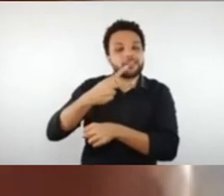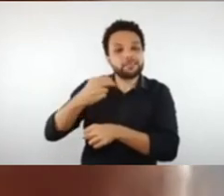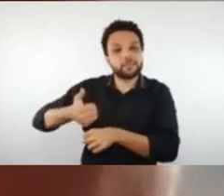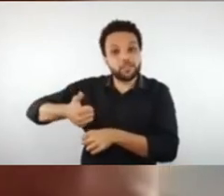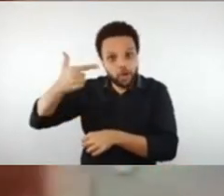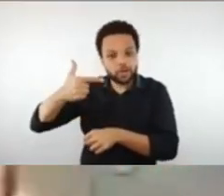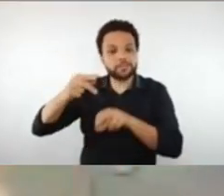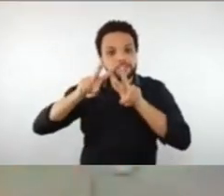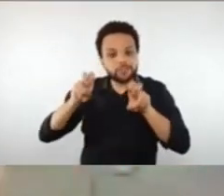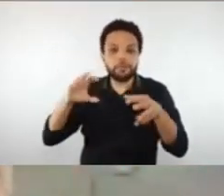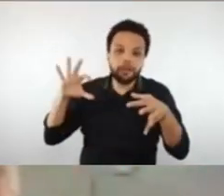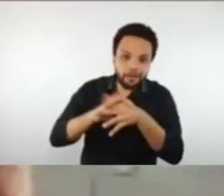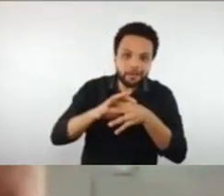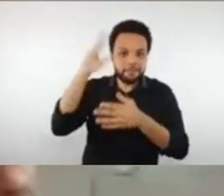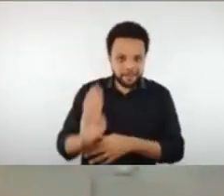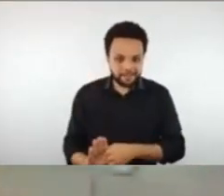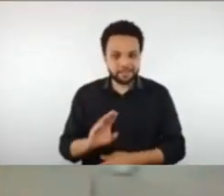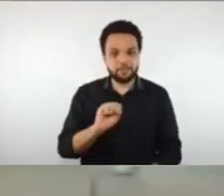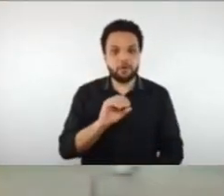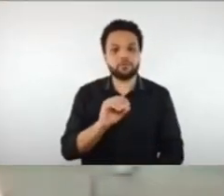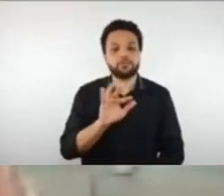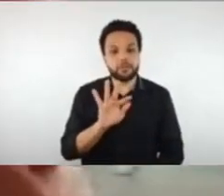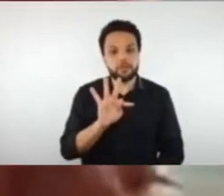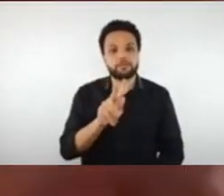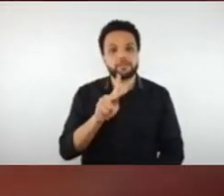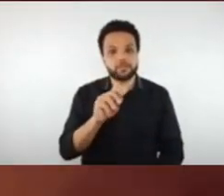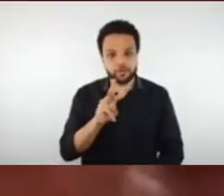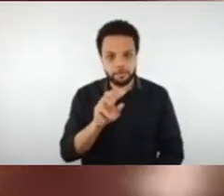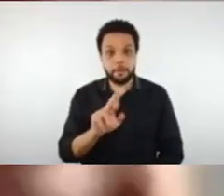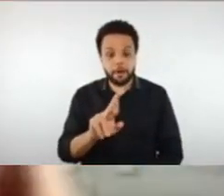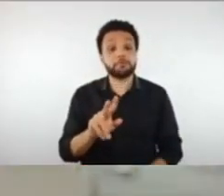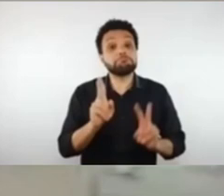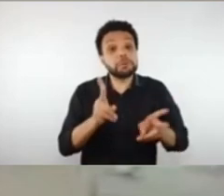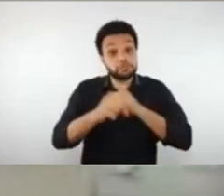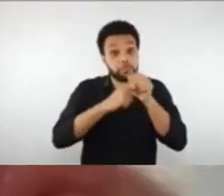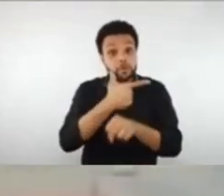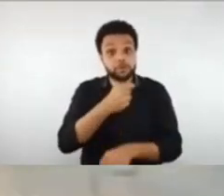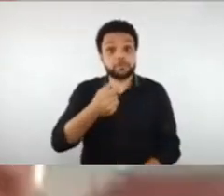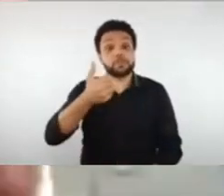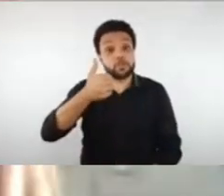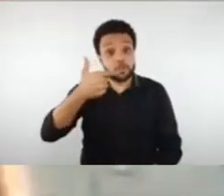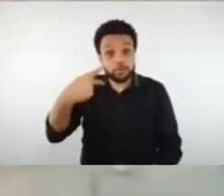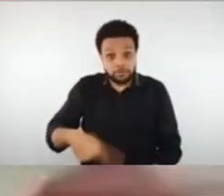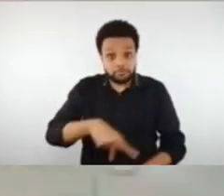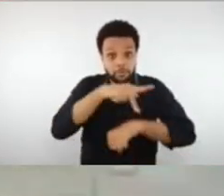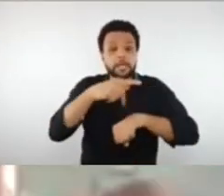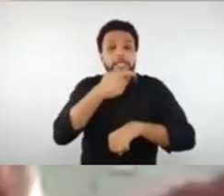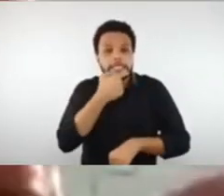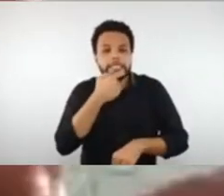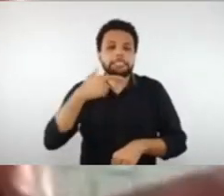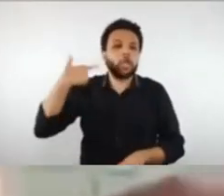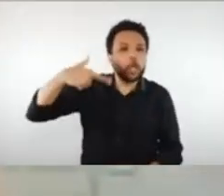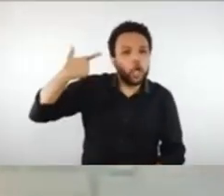como veremos. Então, em 2012, falava-se muito de soft power aqui na Grã-Bretanha. Londres sediou